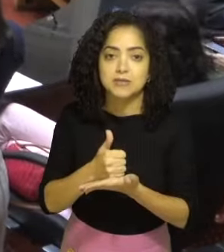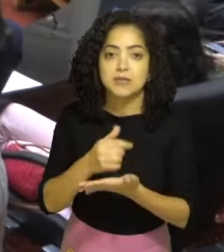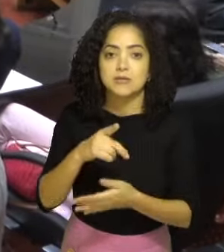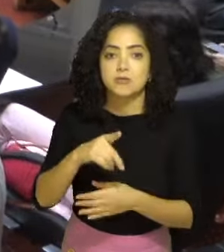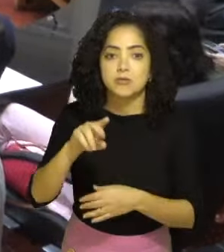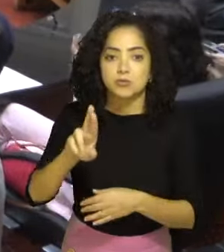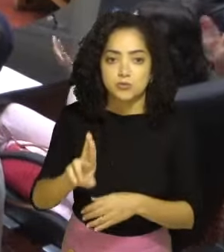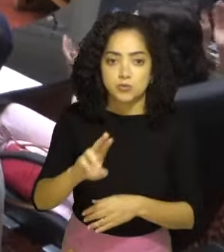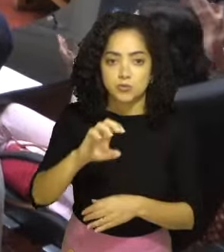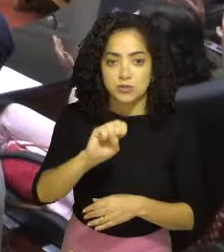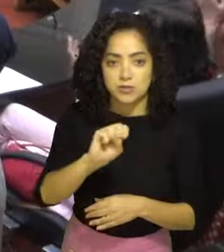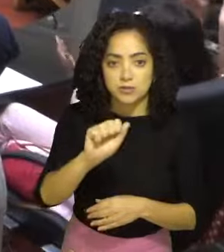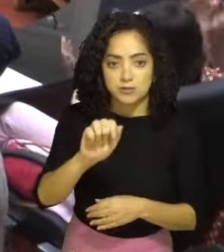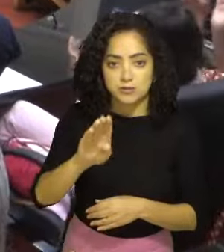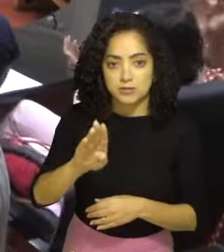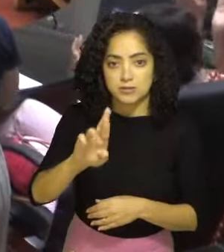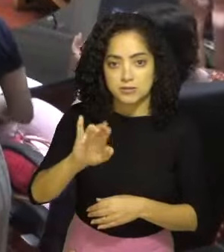Sabrina Árcaro.